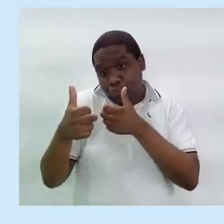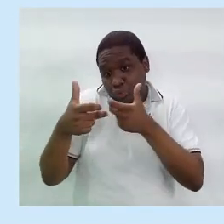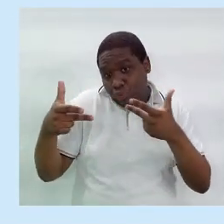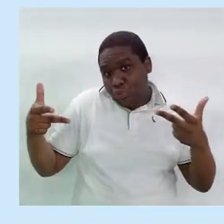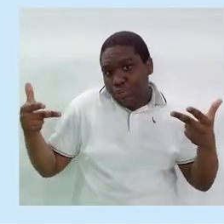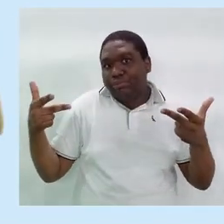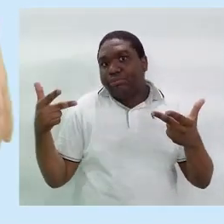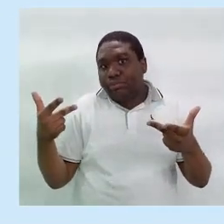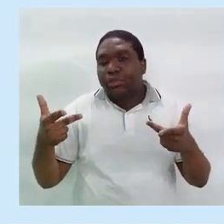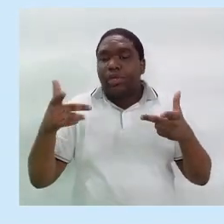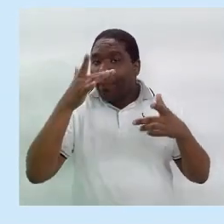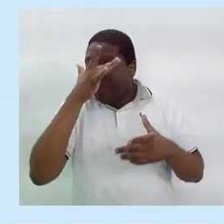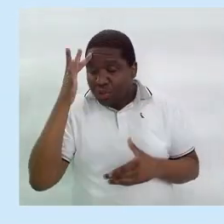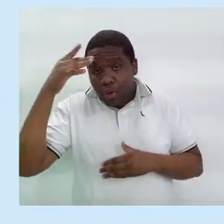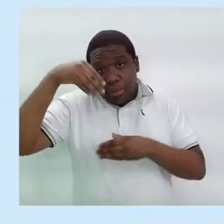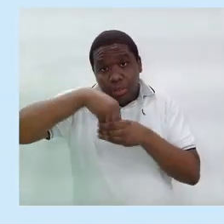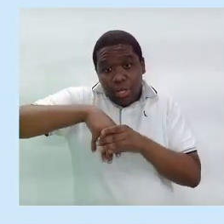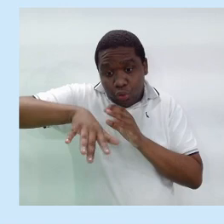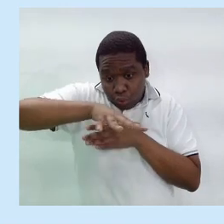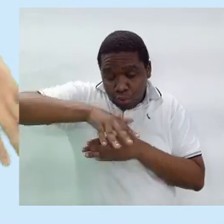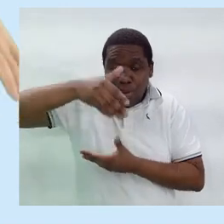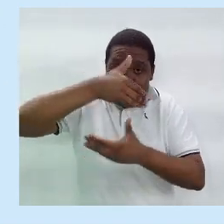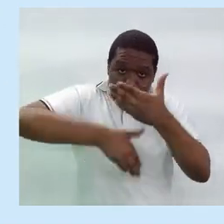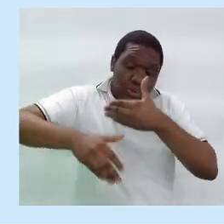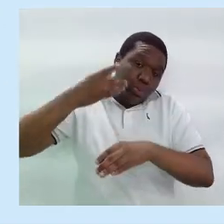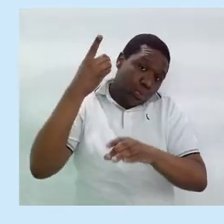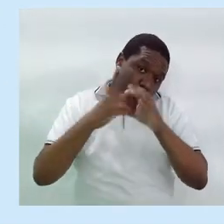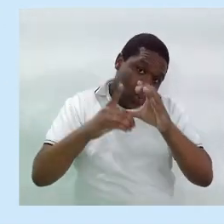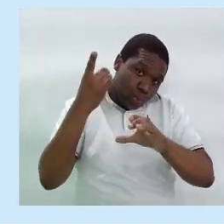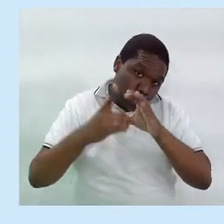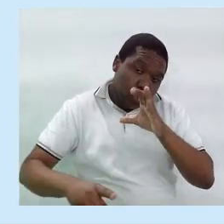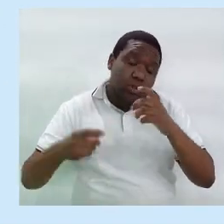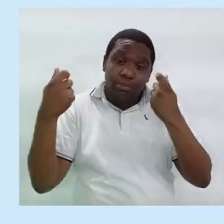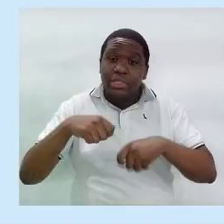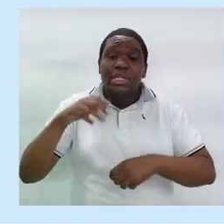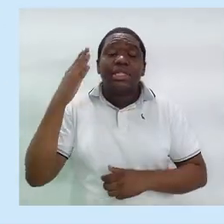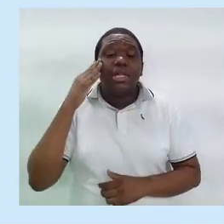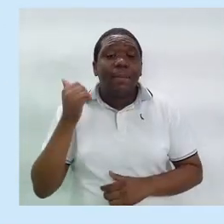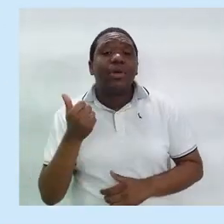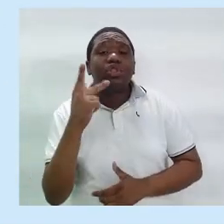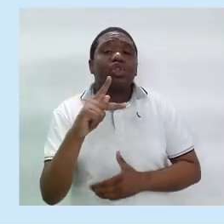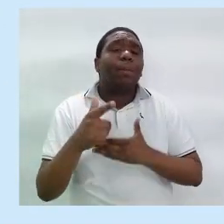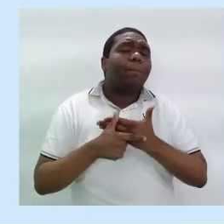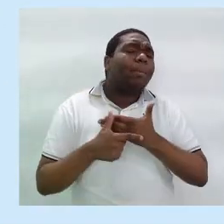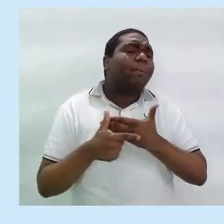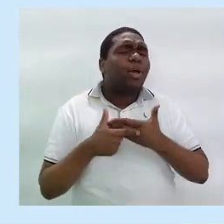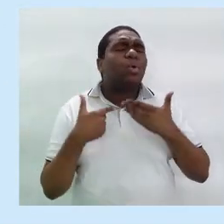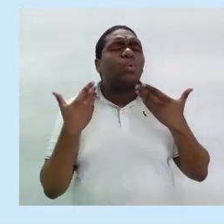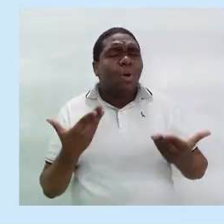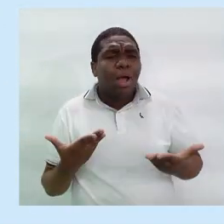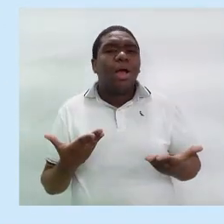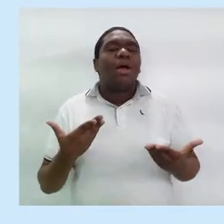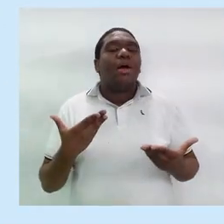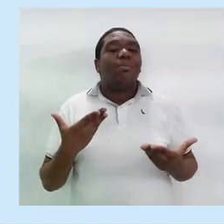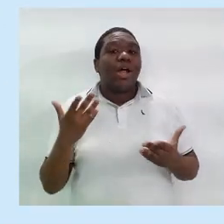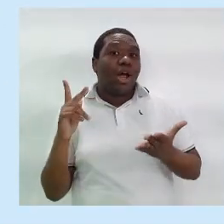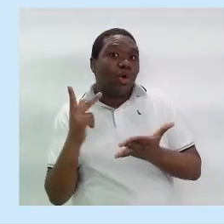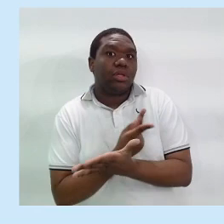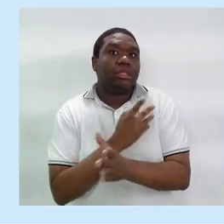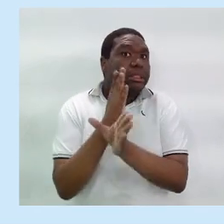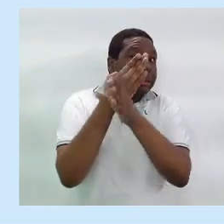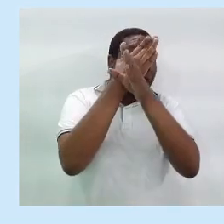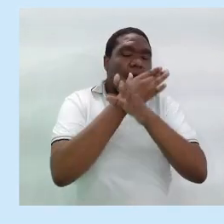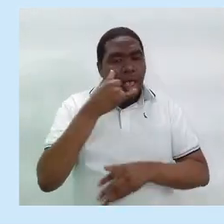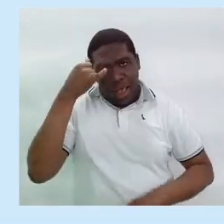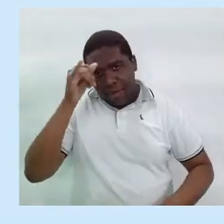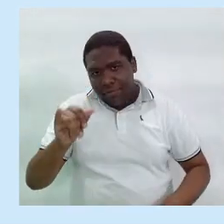cada adepto, dentro do seu ritual, dentro do ritual, deve saber a sua função, para que não haja dispersão.